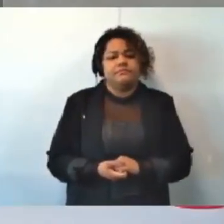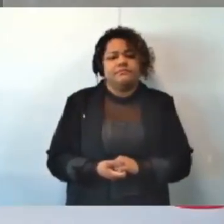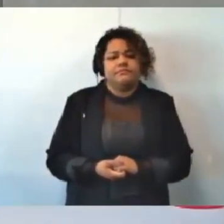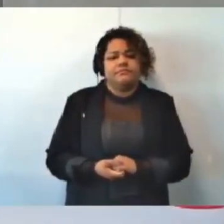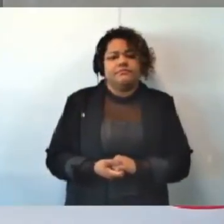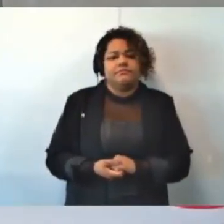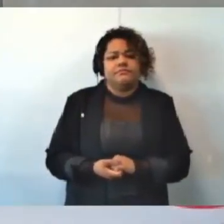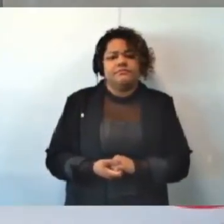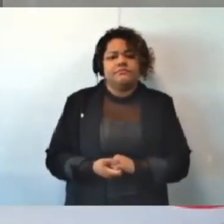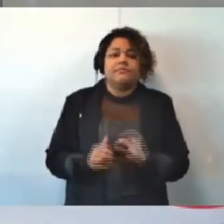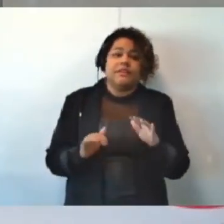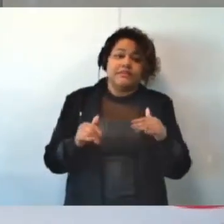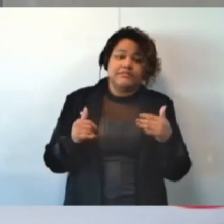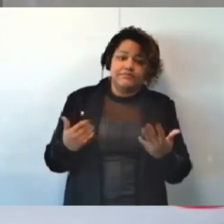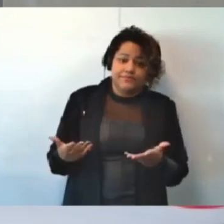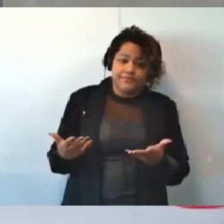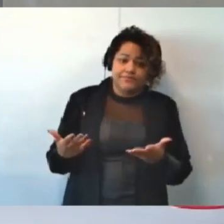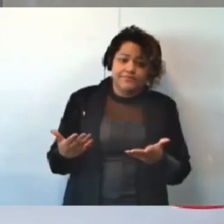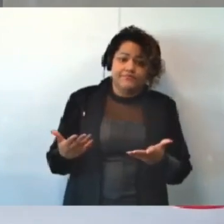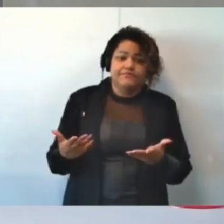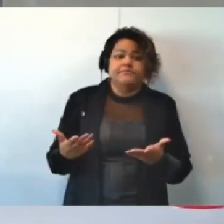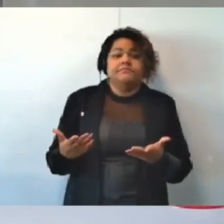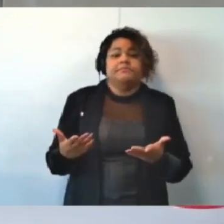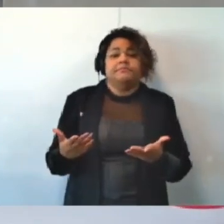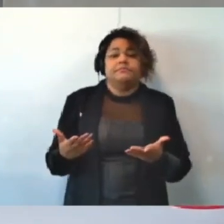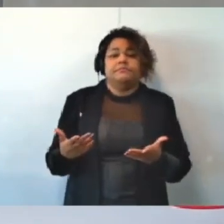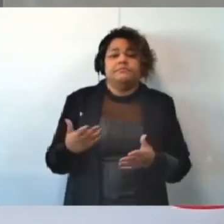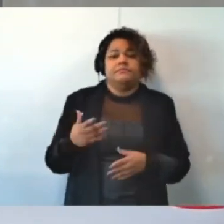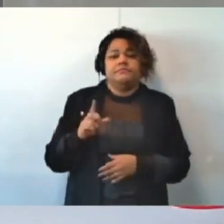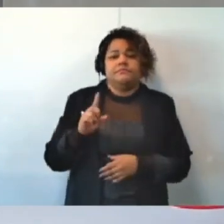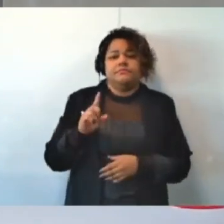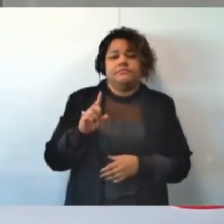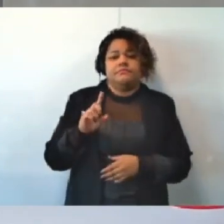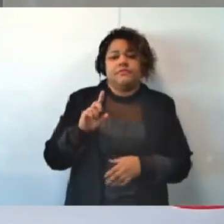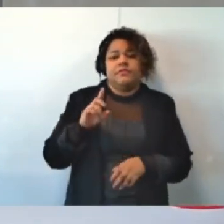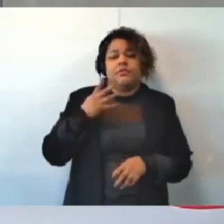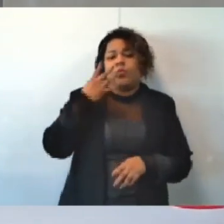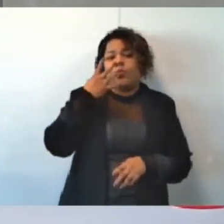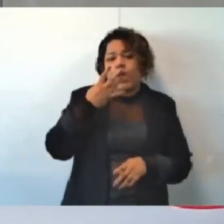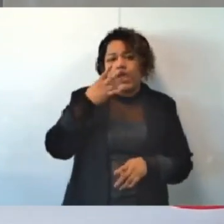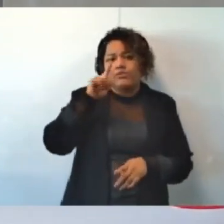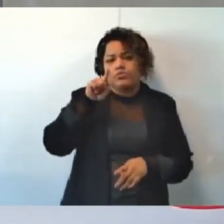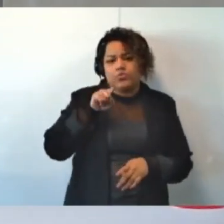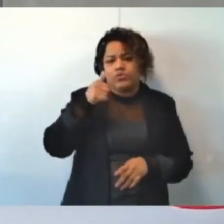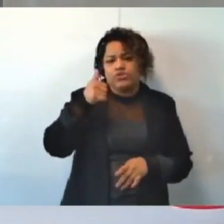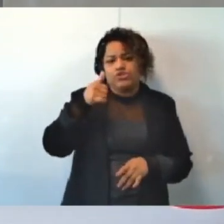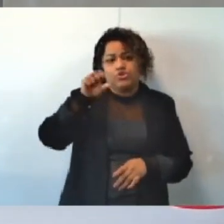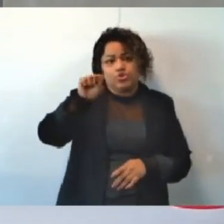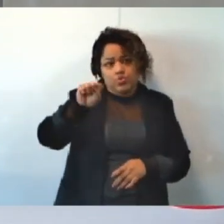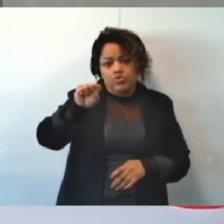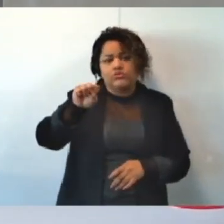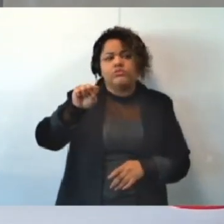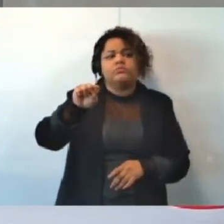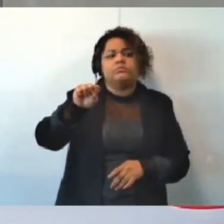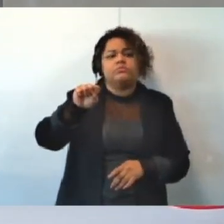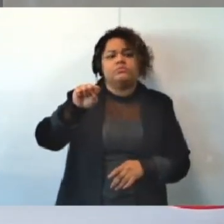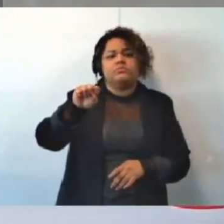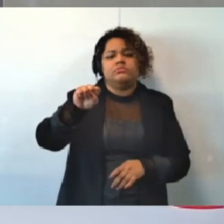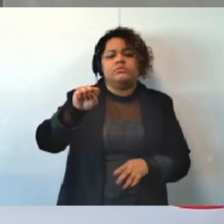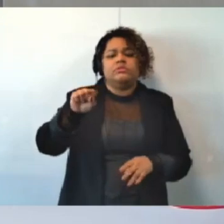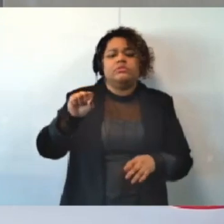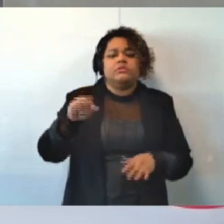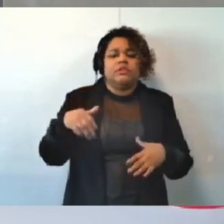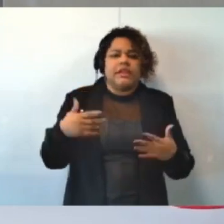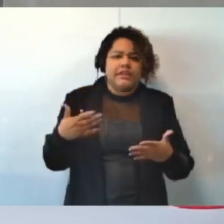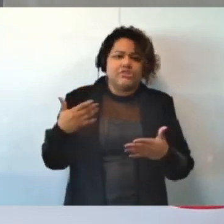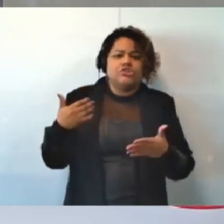Gente, então, nós, às 16 horas, né, e 18 minutos, a gente está chegando aqui